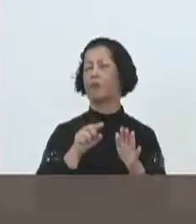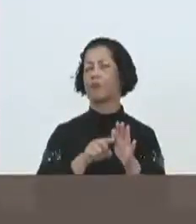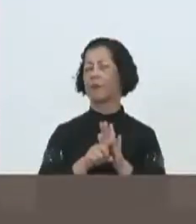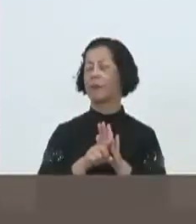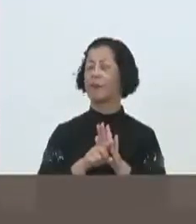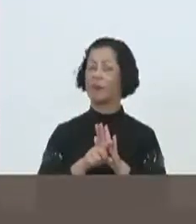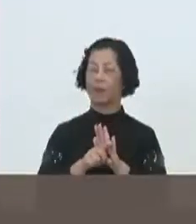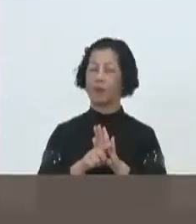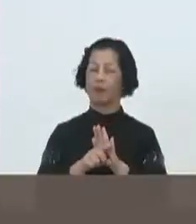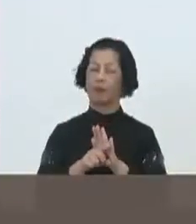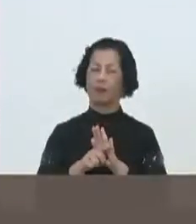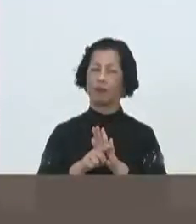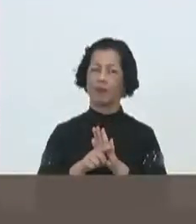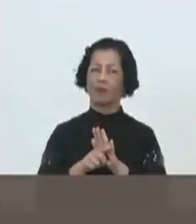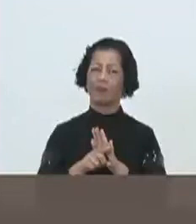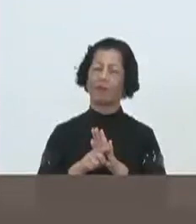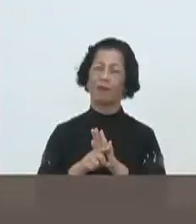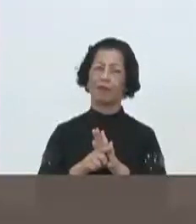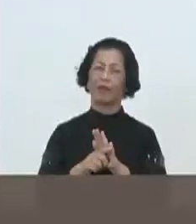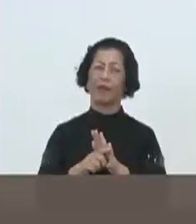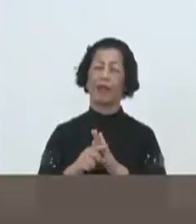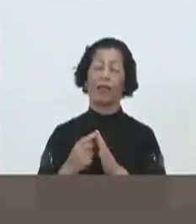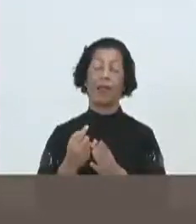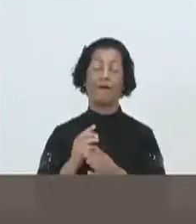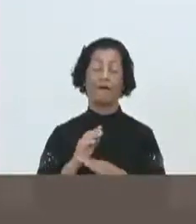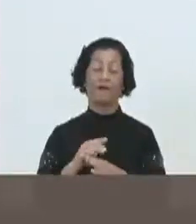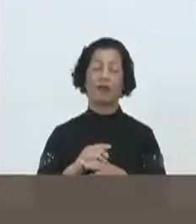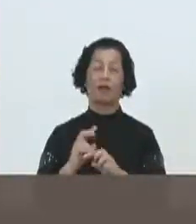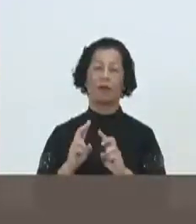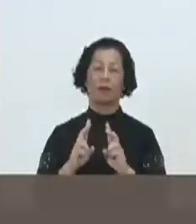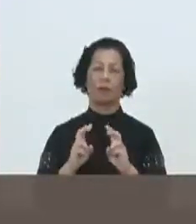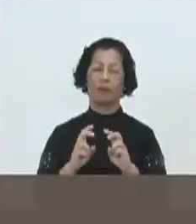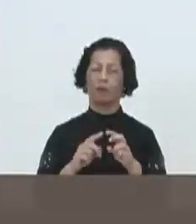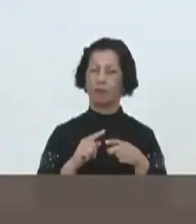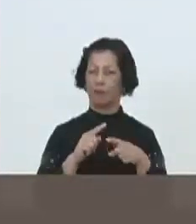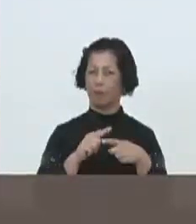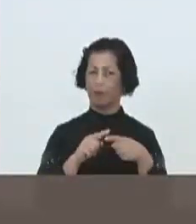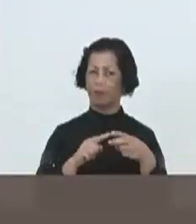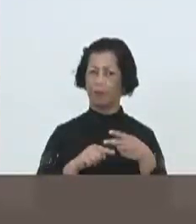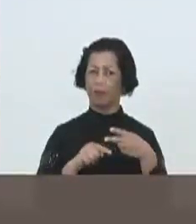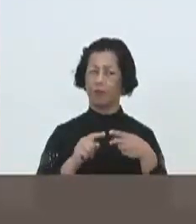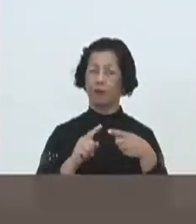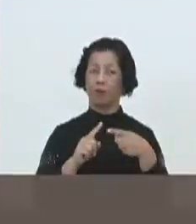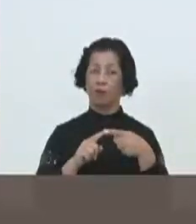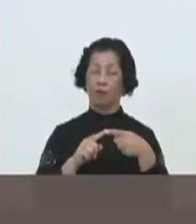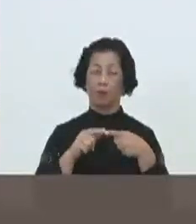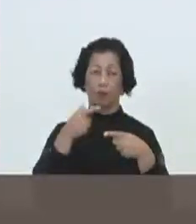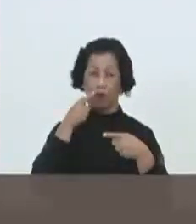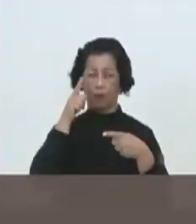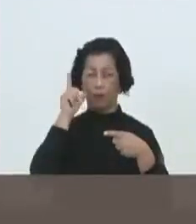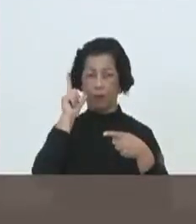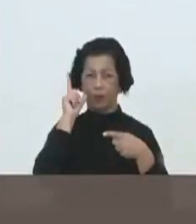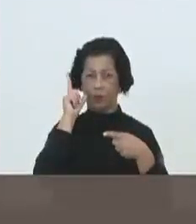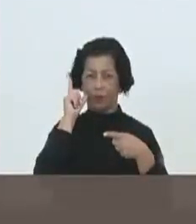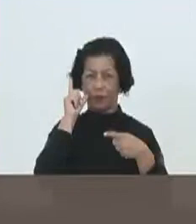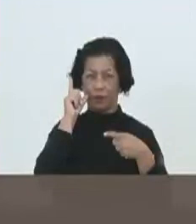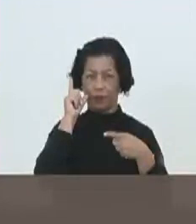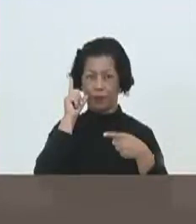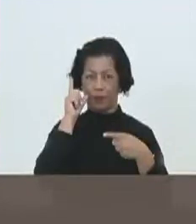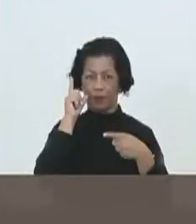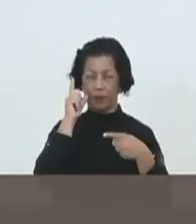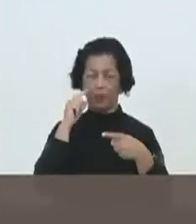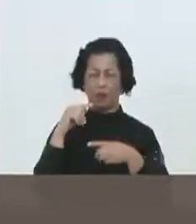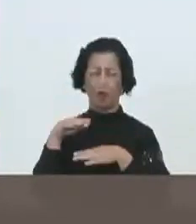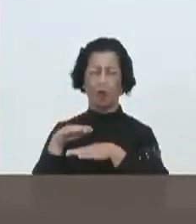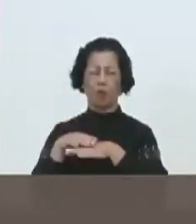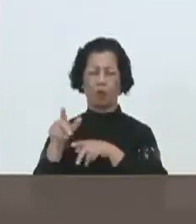colocar para variar é a questão duas questões ontem nós tivemos uma conversa com o